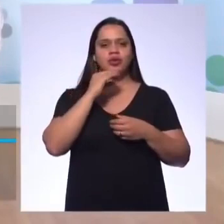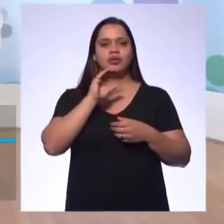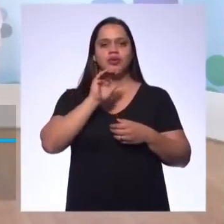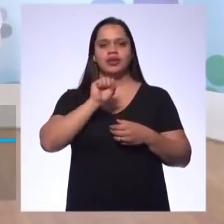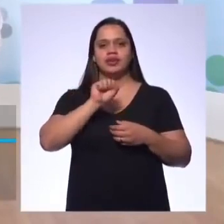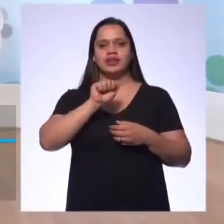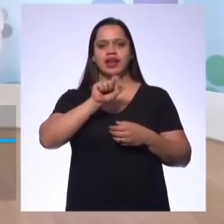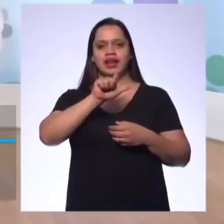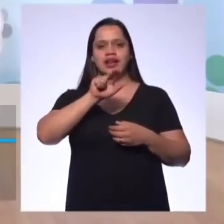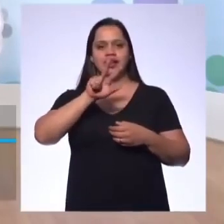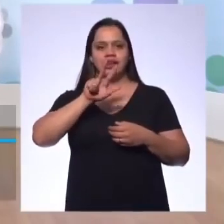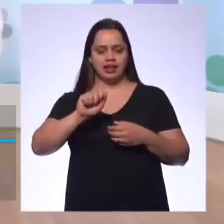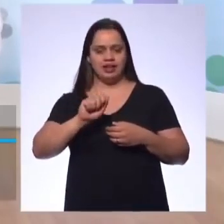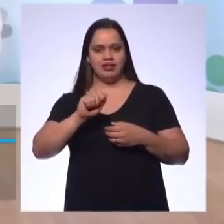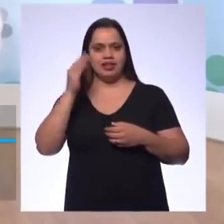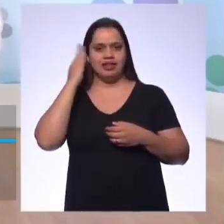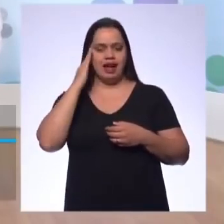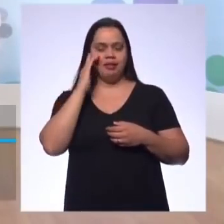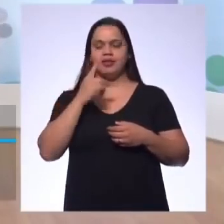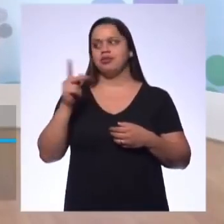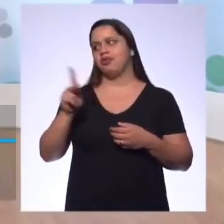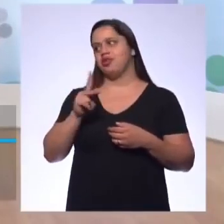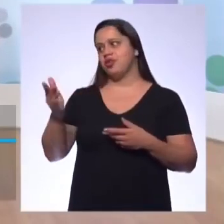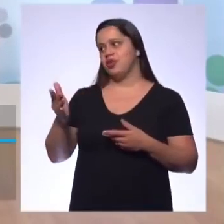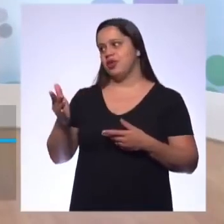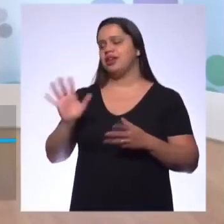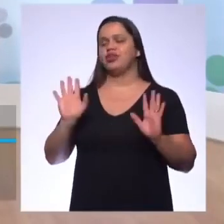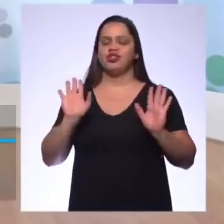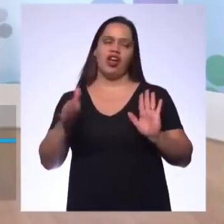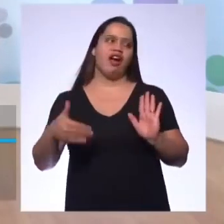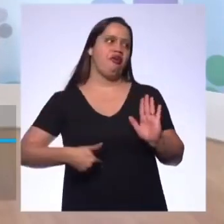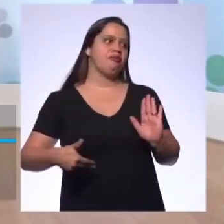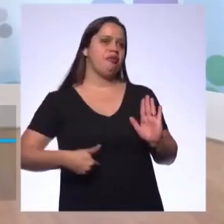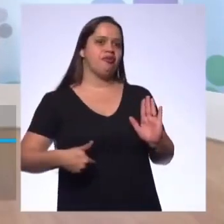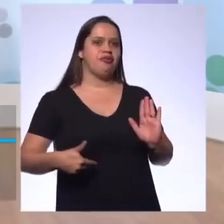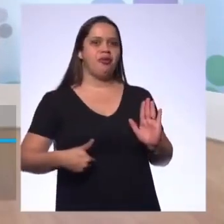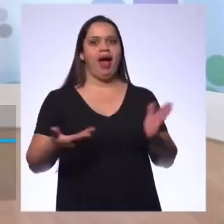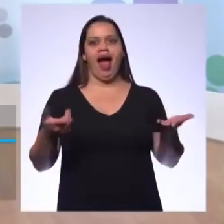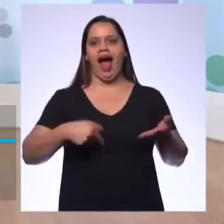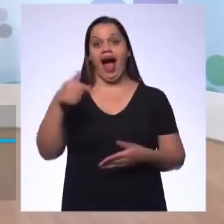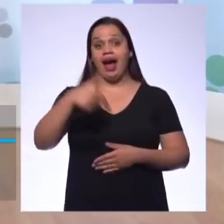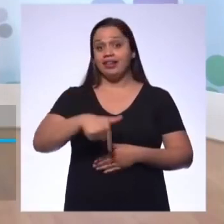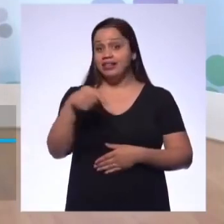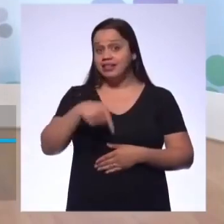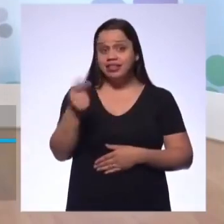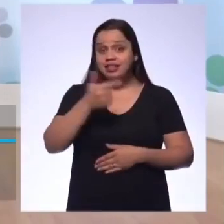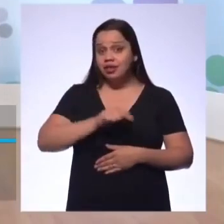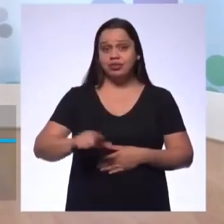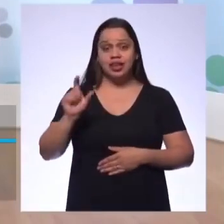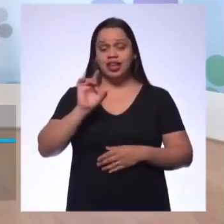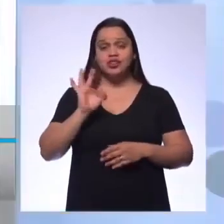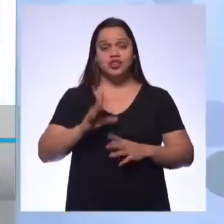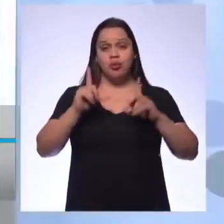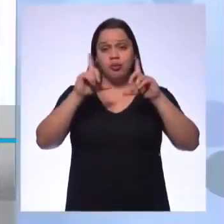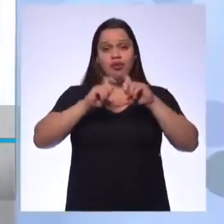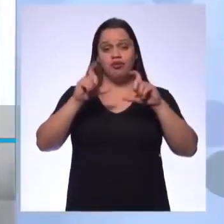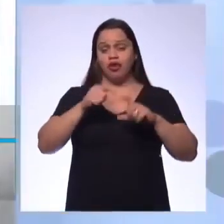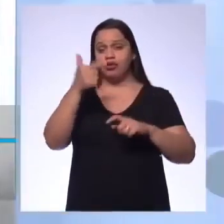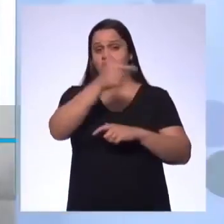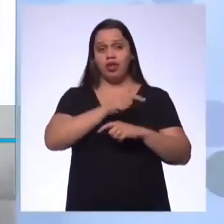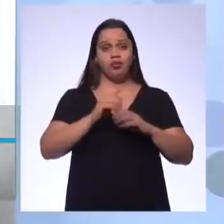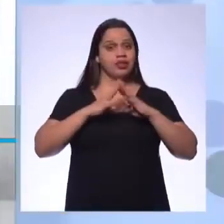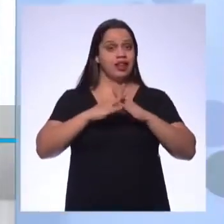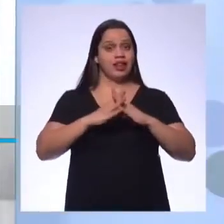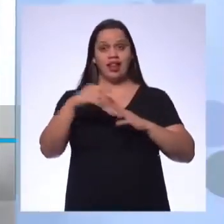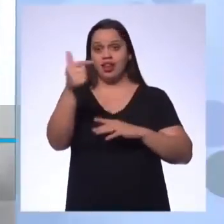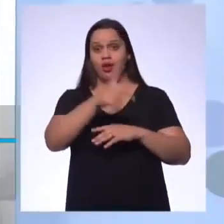Fome, já deu fome. Quer dizer, não tem batata frita nenhuma aqui. Não, é só uma figura. Não tem limão nenhum